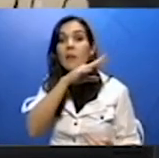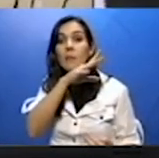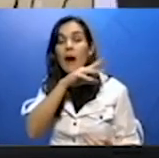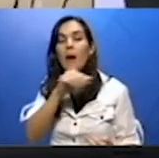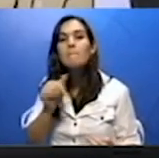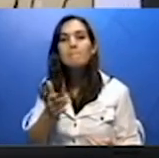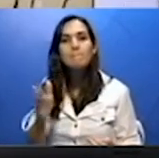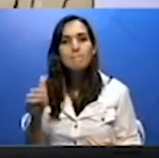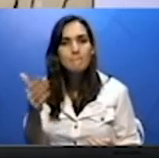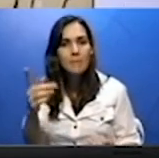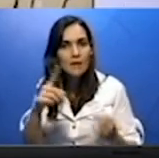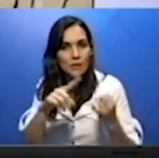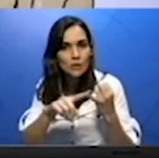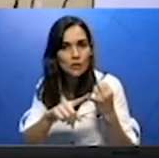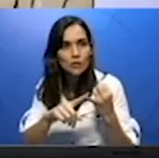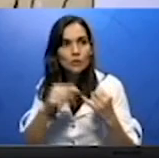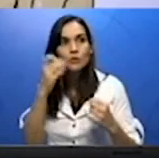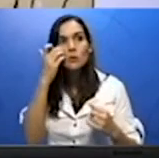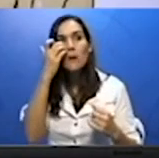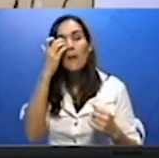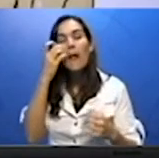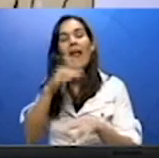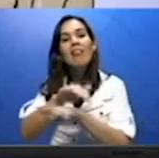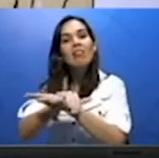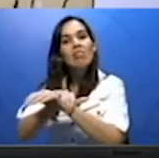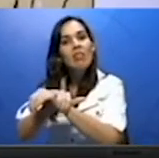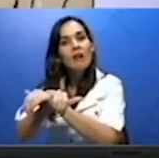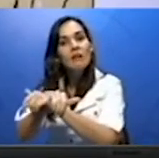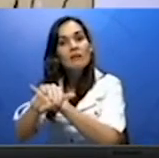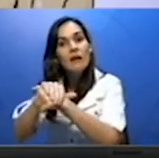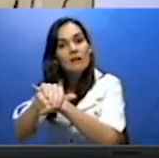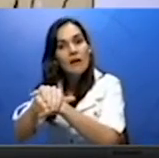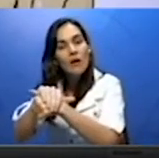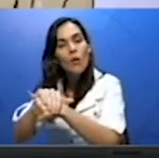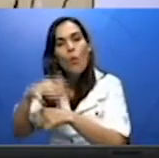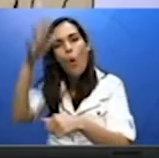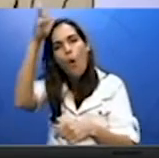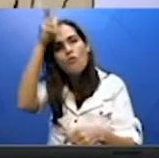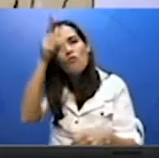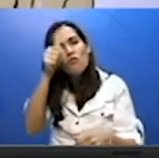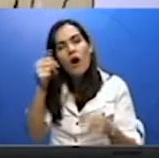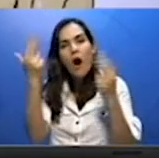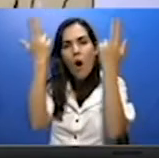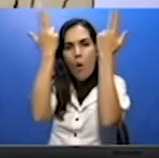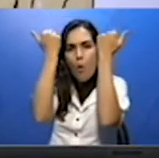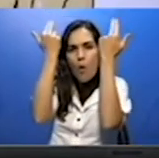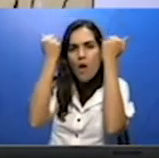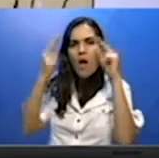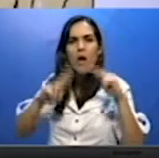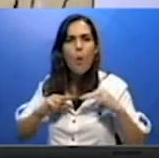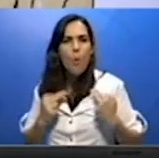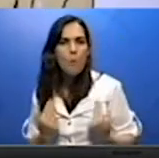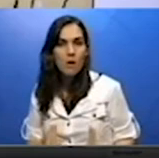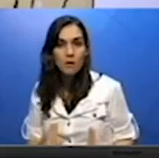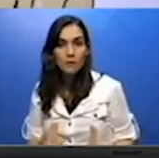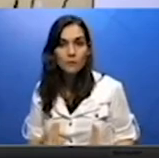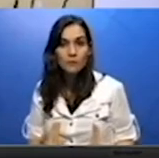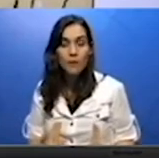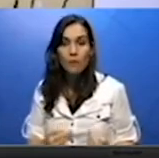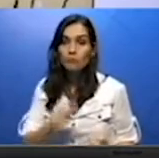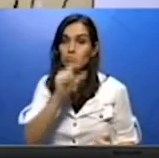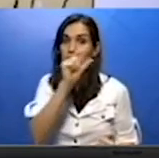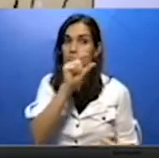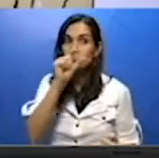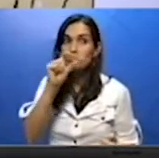peixe a salamandra a Tartaruga um frango uma galinha com ele esses seres humanos essas